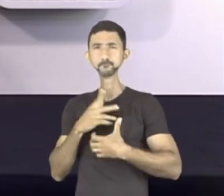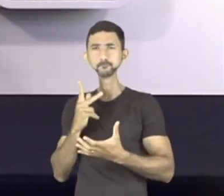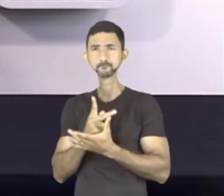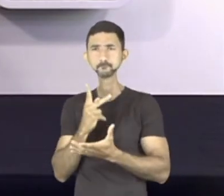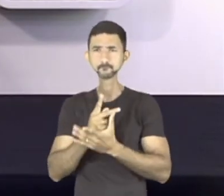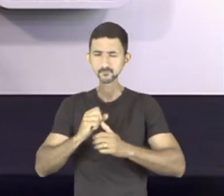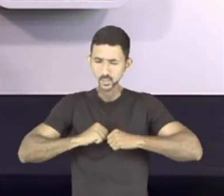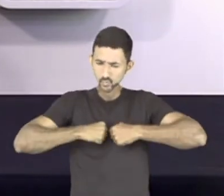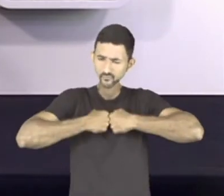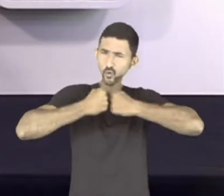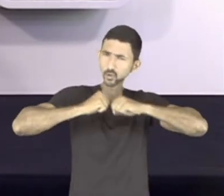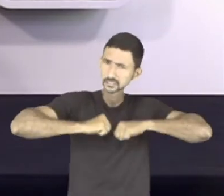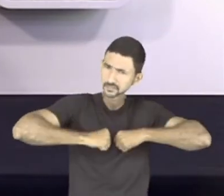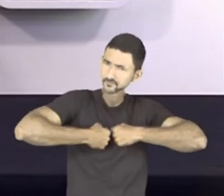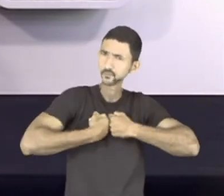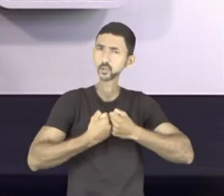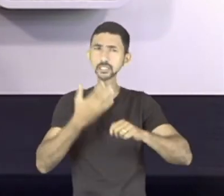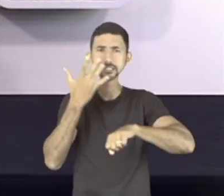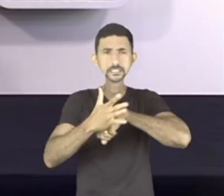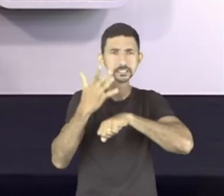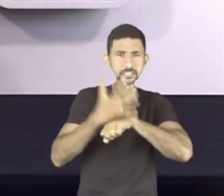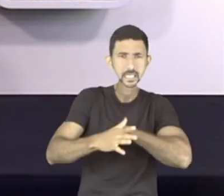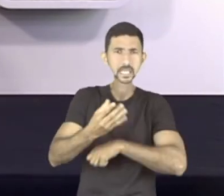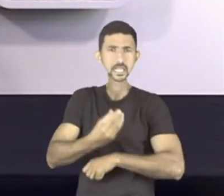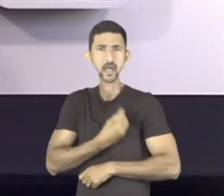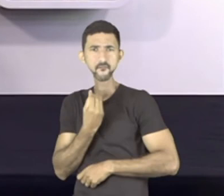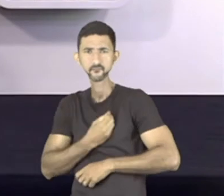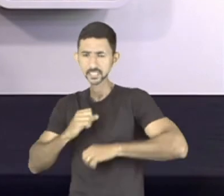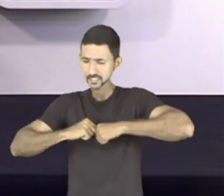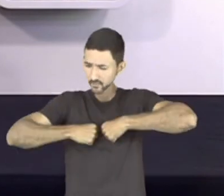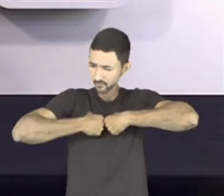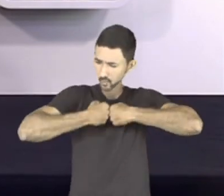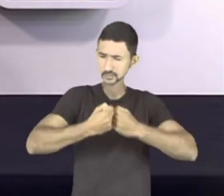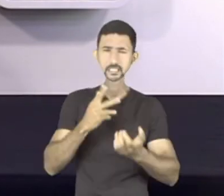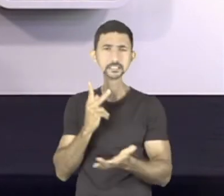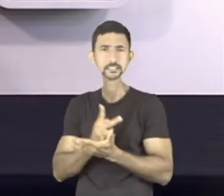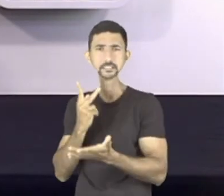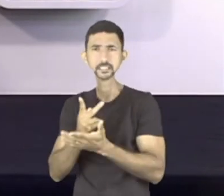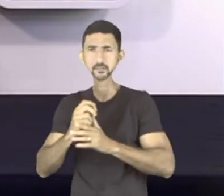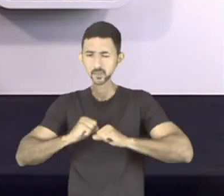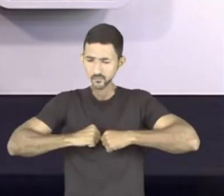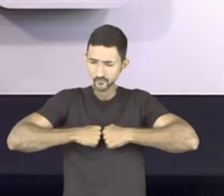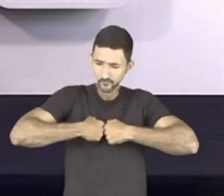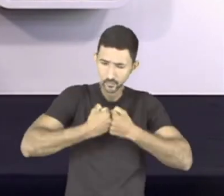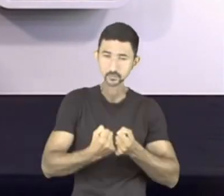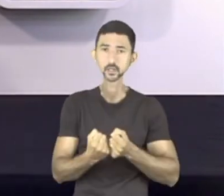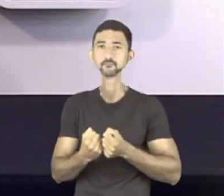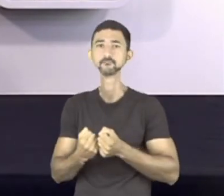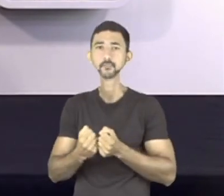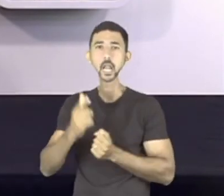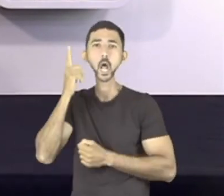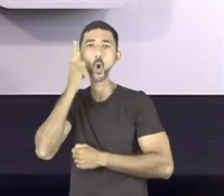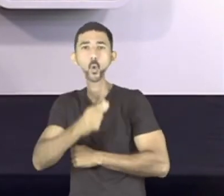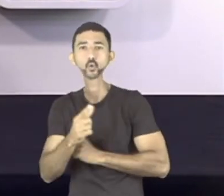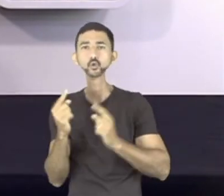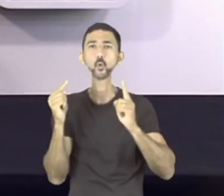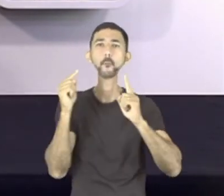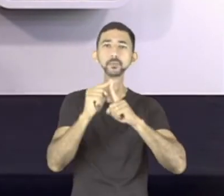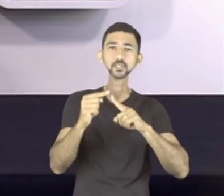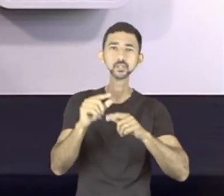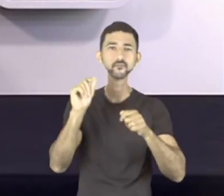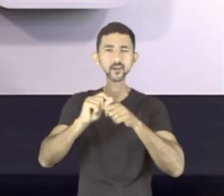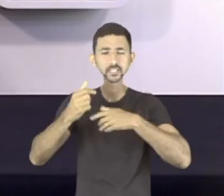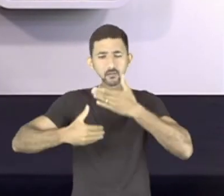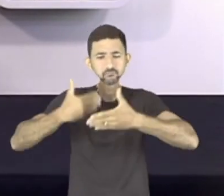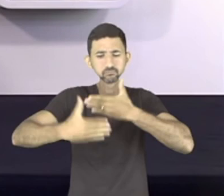se dar ao máximo no treinamento e na sua vida, sempre se esforçar ao máximo para as coisas que